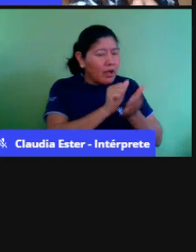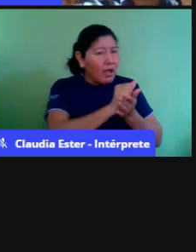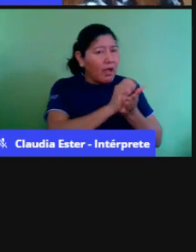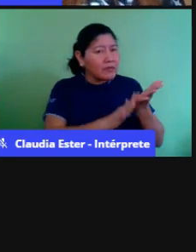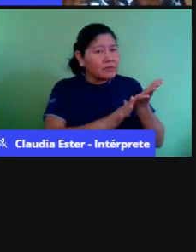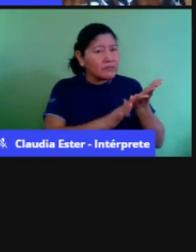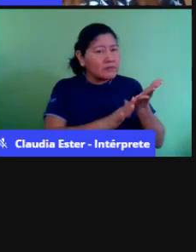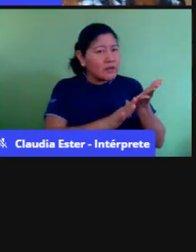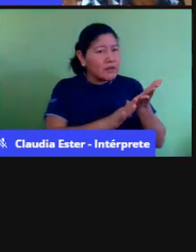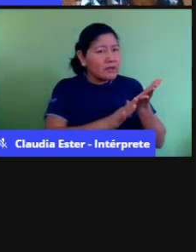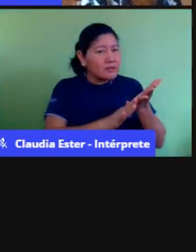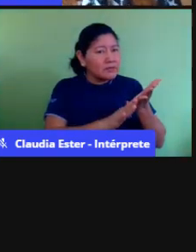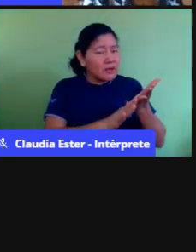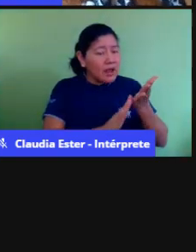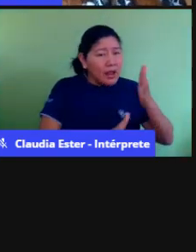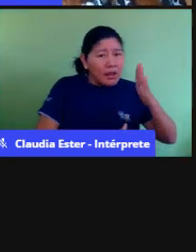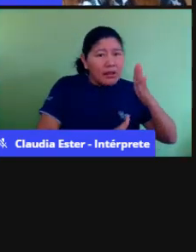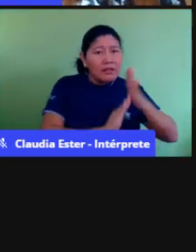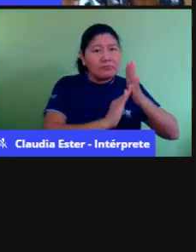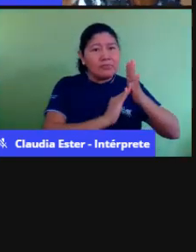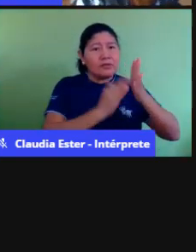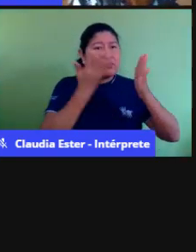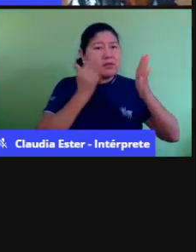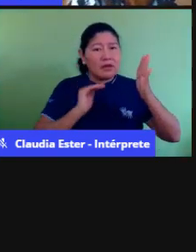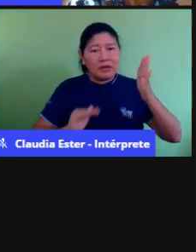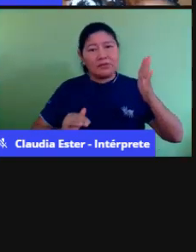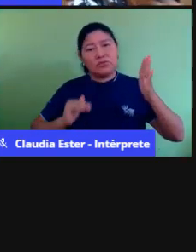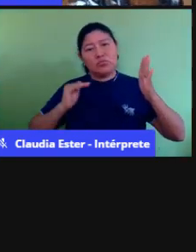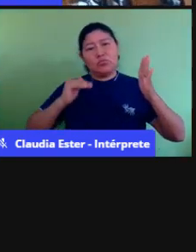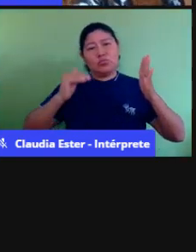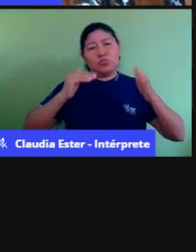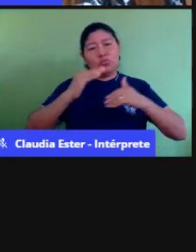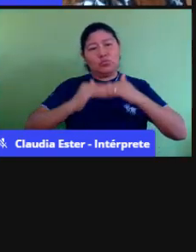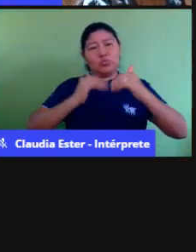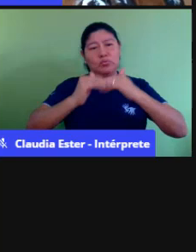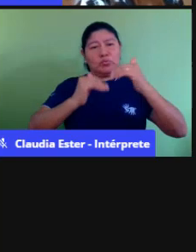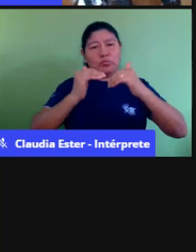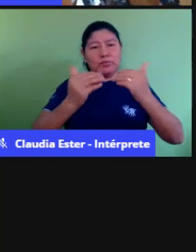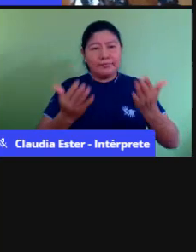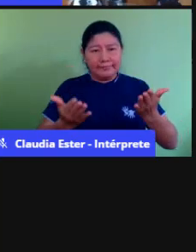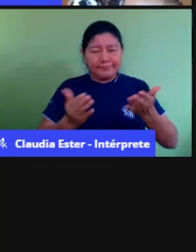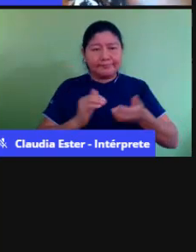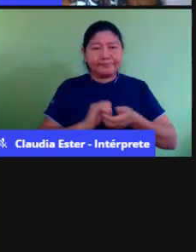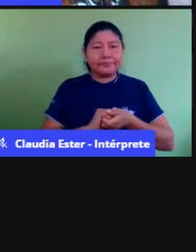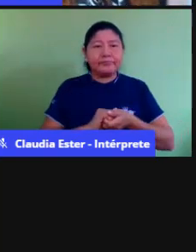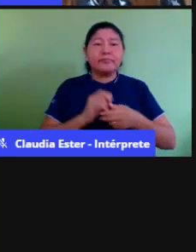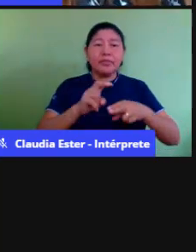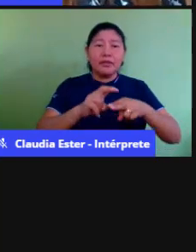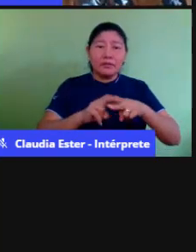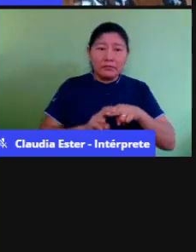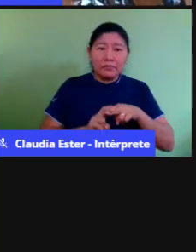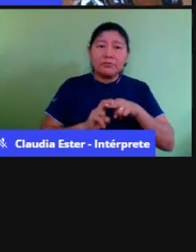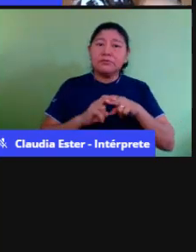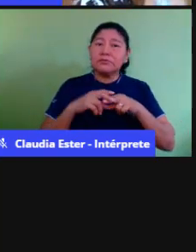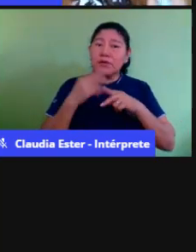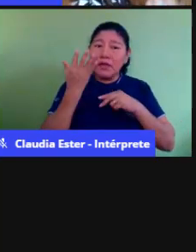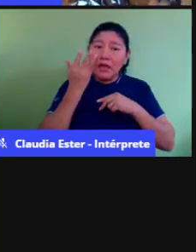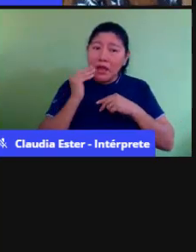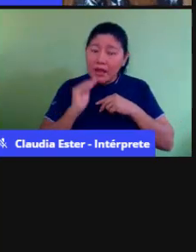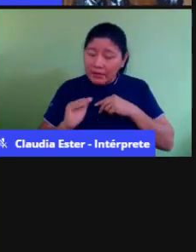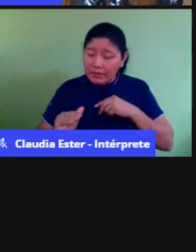de imaginação das nossas crianças. Então, diante disso, a criança ela precisa